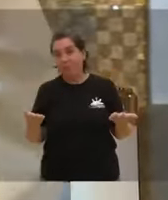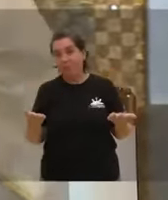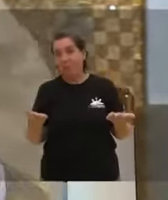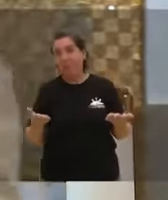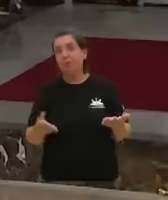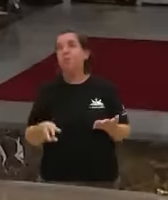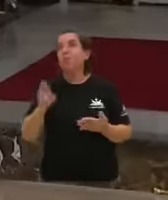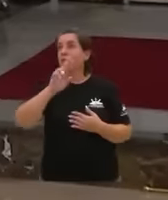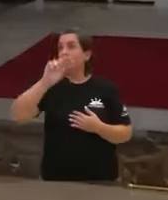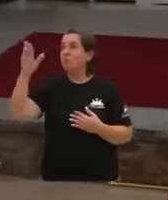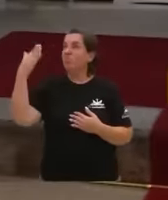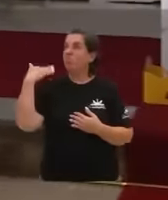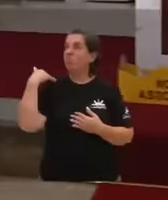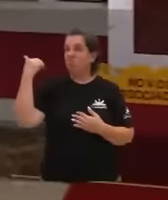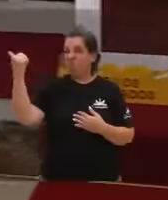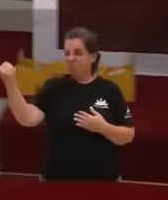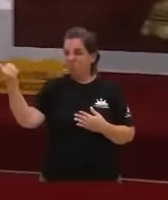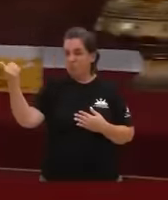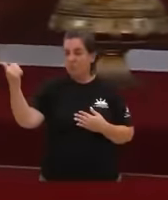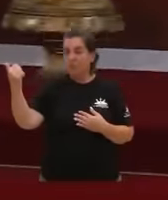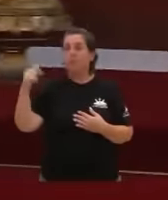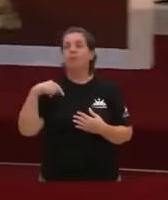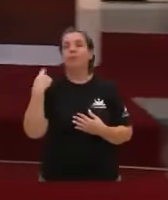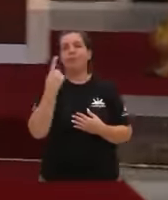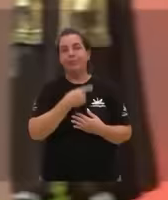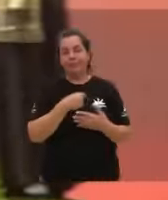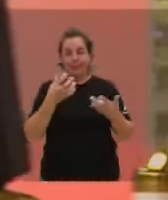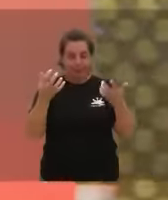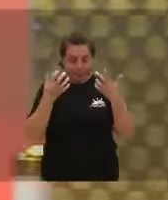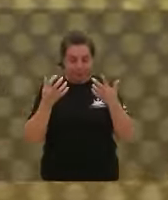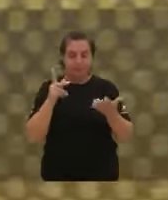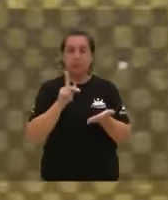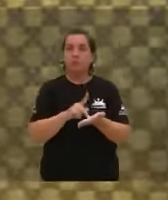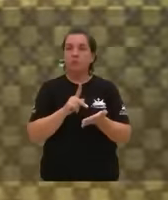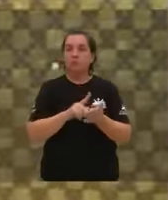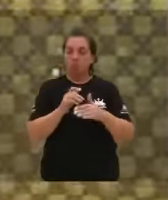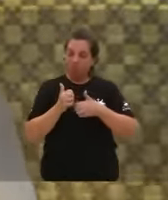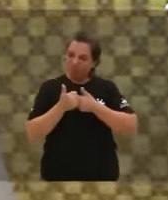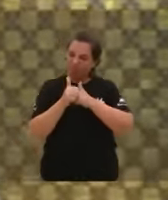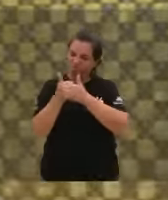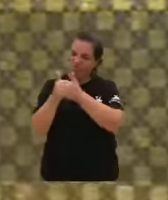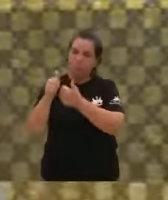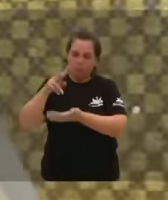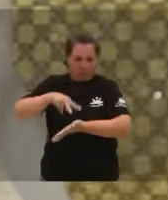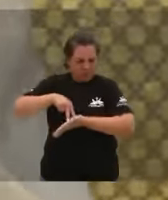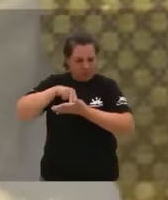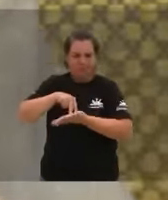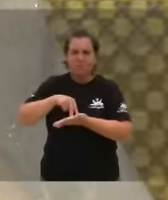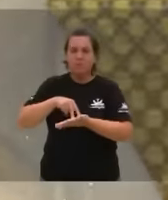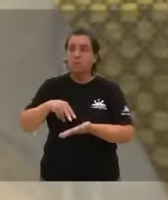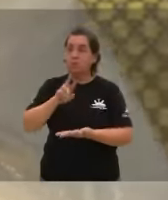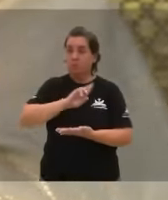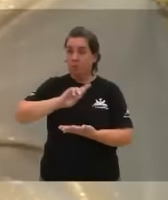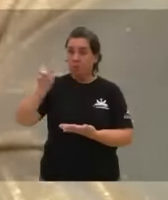quando o Senhor nos chama, e se estamos dispostos a seguir firmemente ao